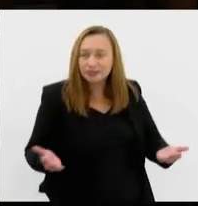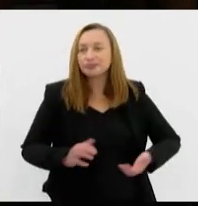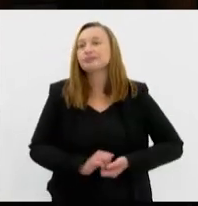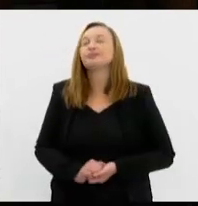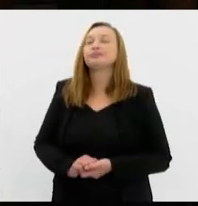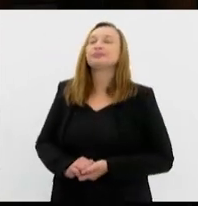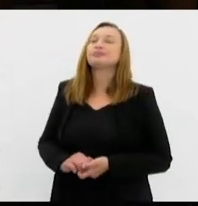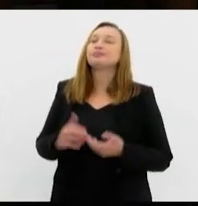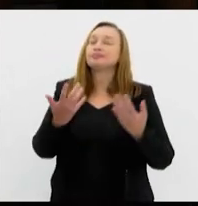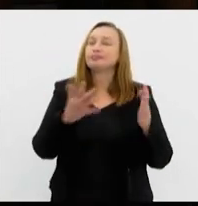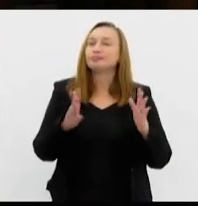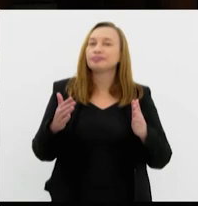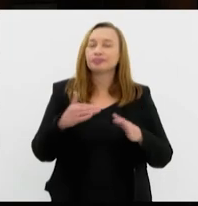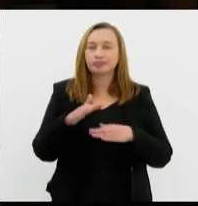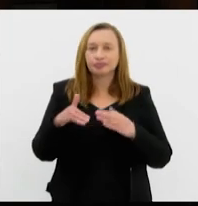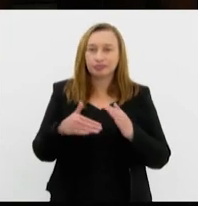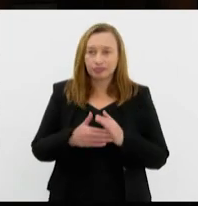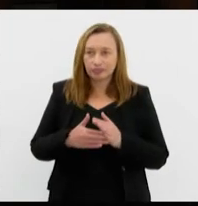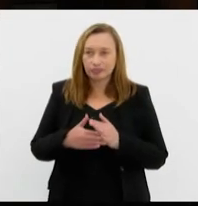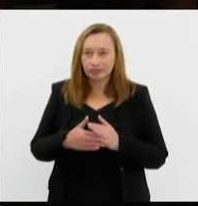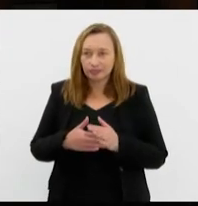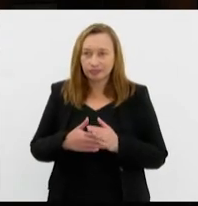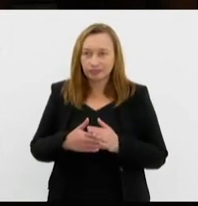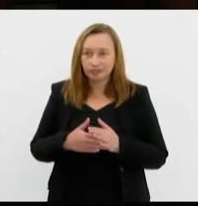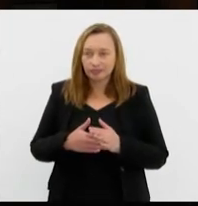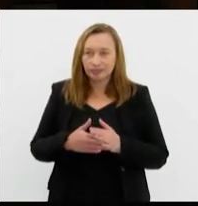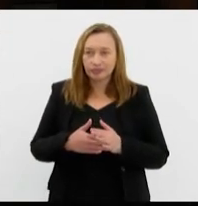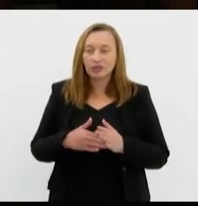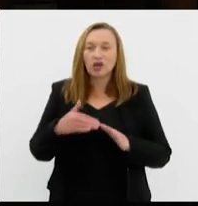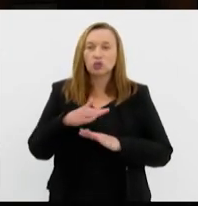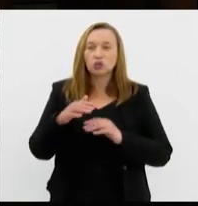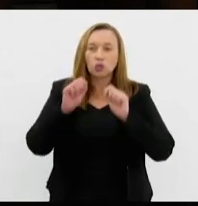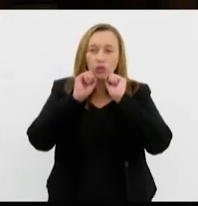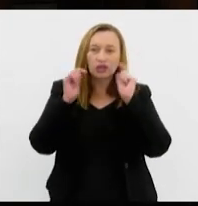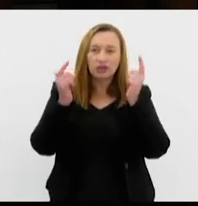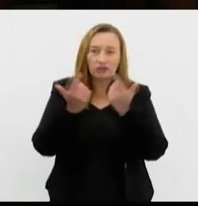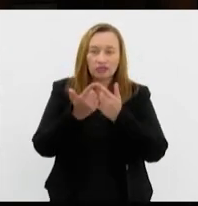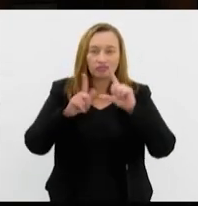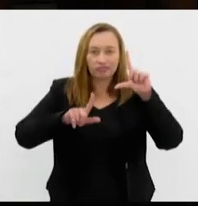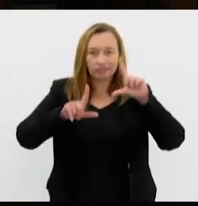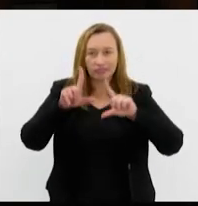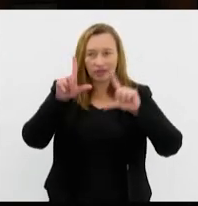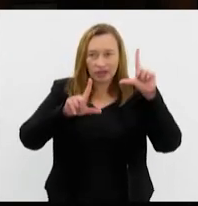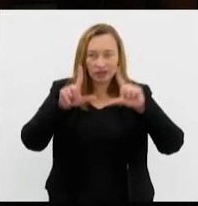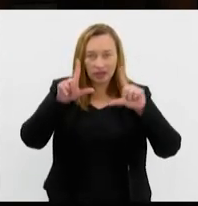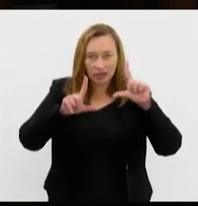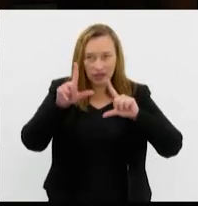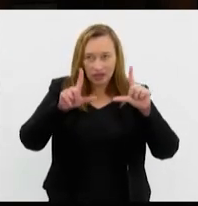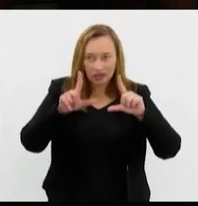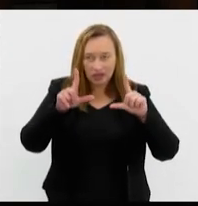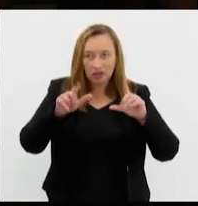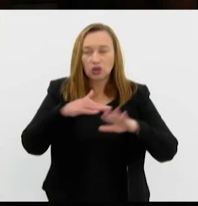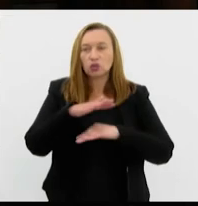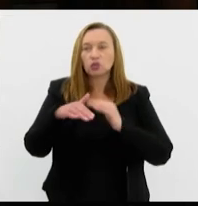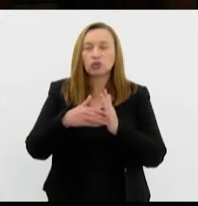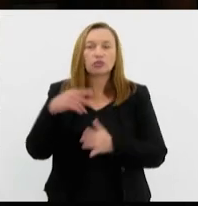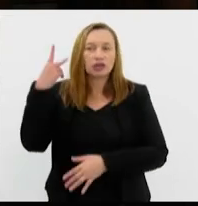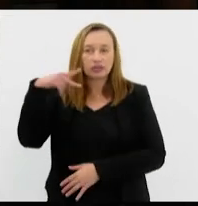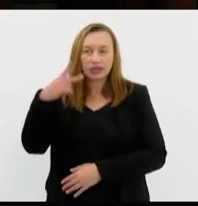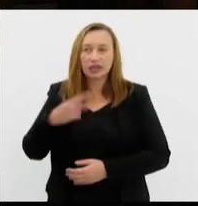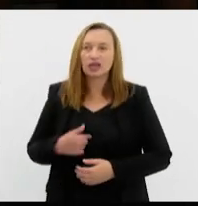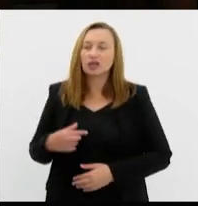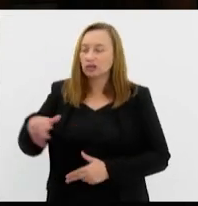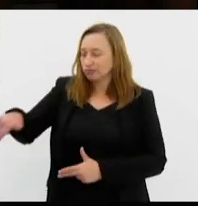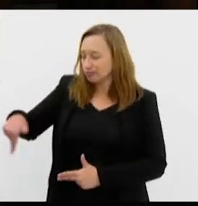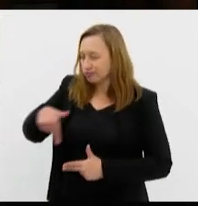quero cumprimentar a todos da TV Alerj, a toda a assessoria, todos os parlamentares que aqui estão. Eu venho a